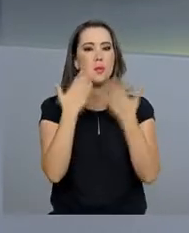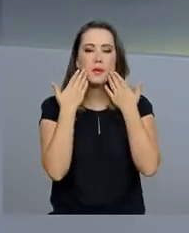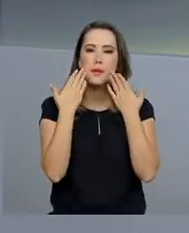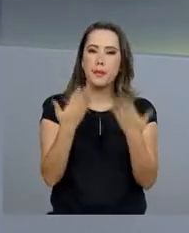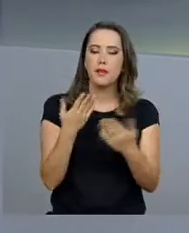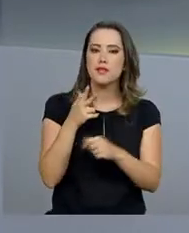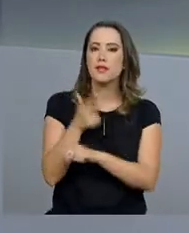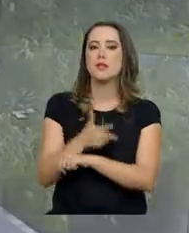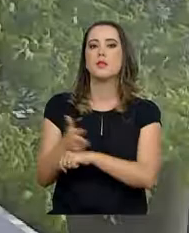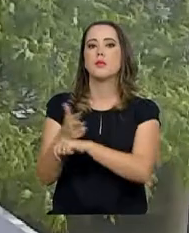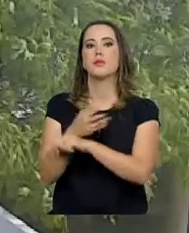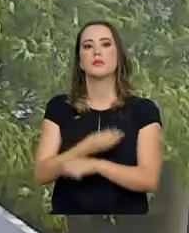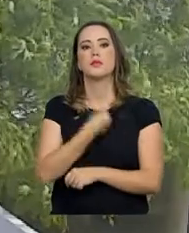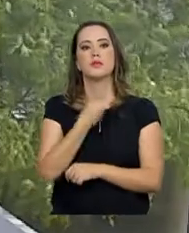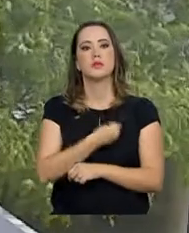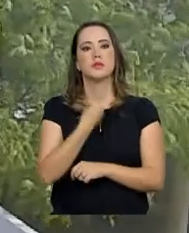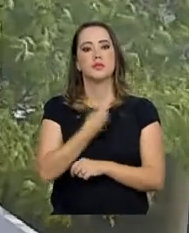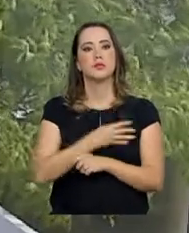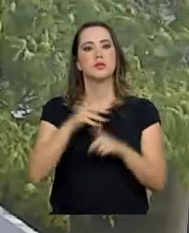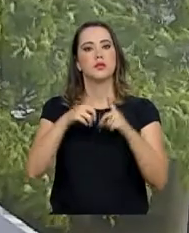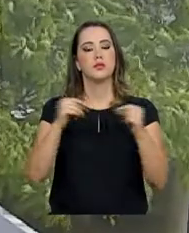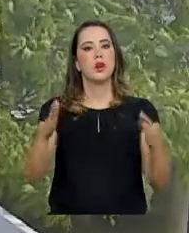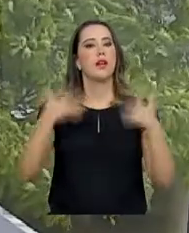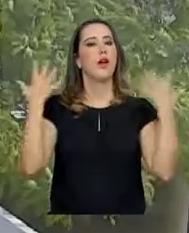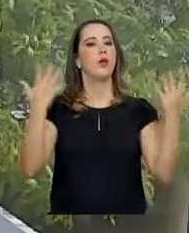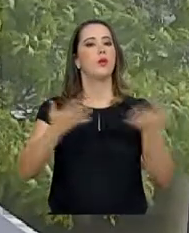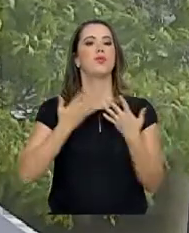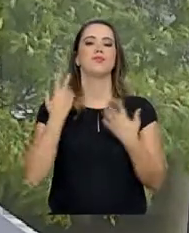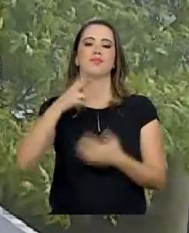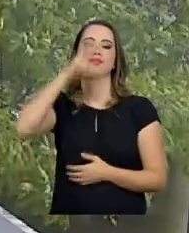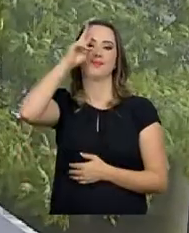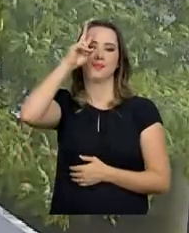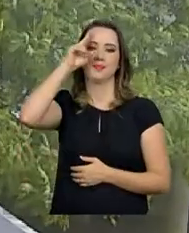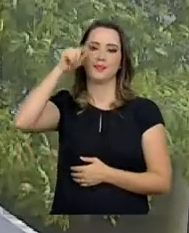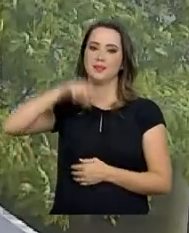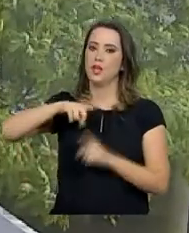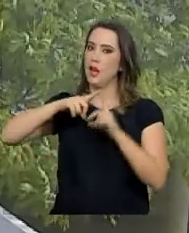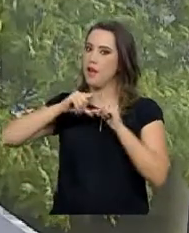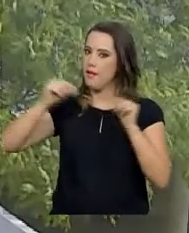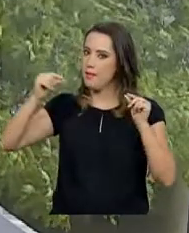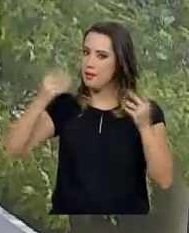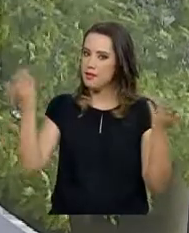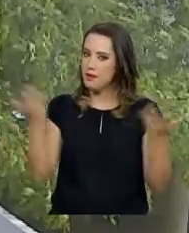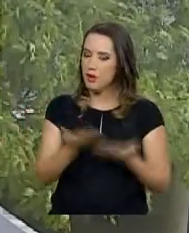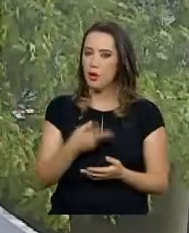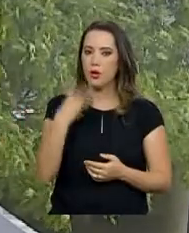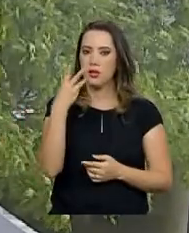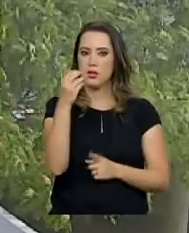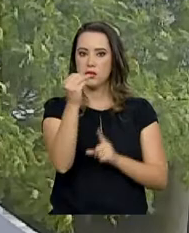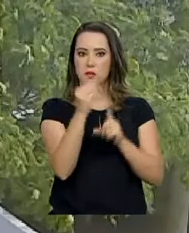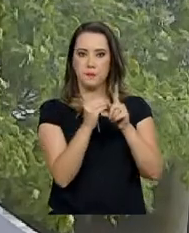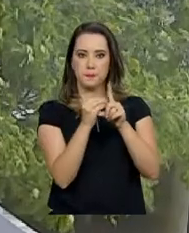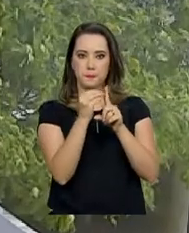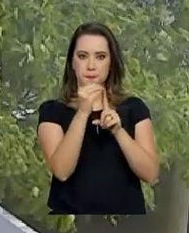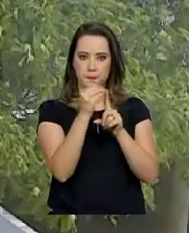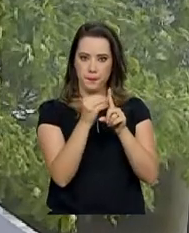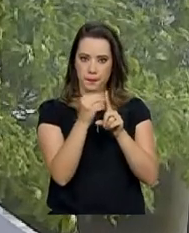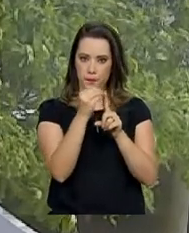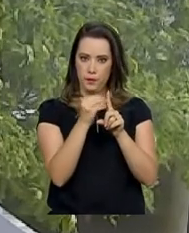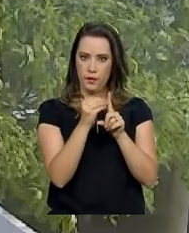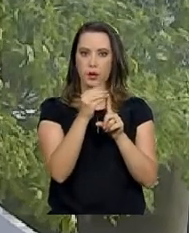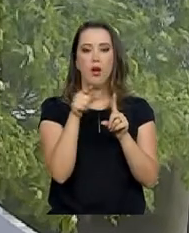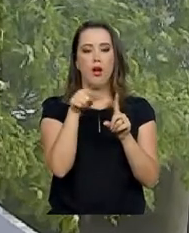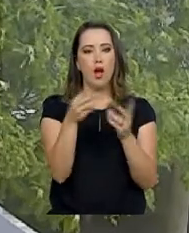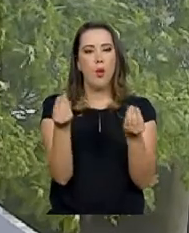com imagens ao vivo da capital federal. Faz calor nesta segunda-feira aqui em Brasília e neste momento a temperatura está em 30 graus.